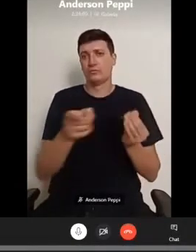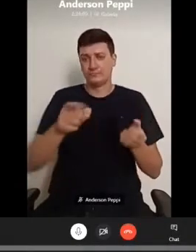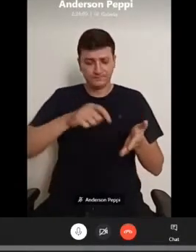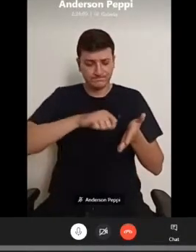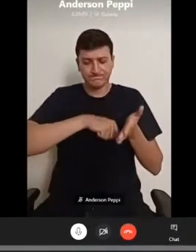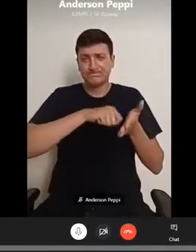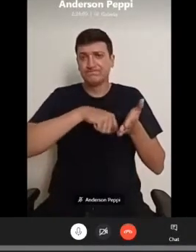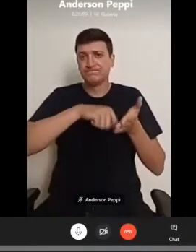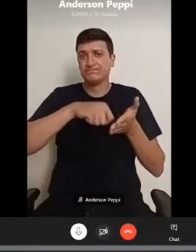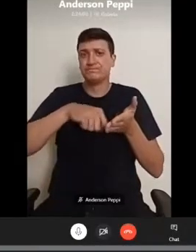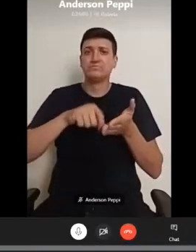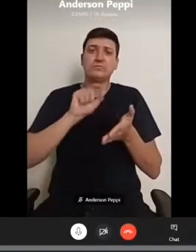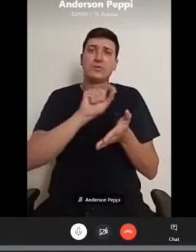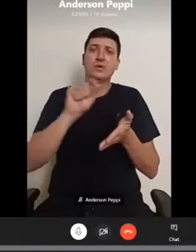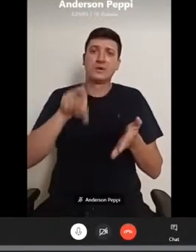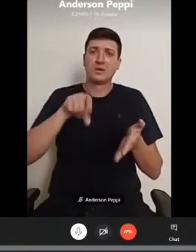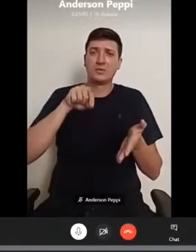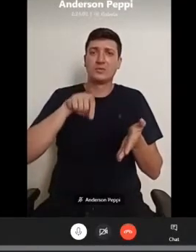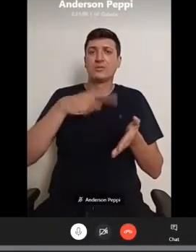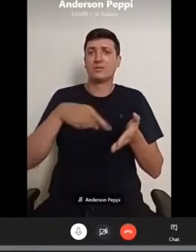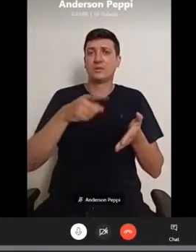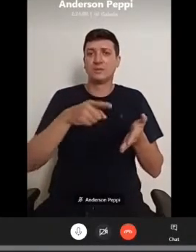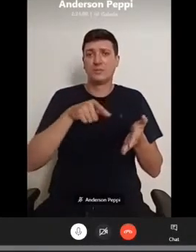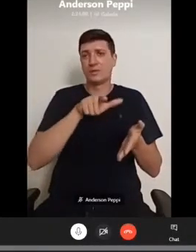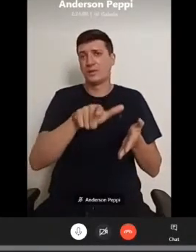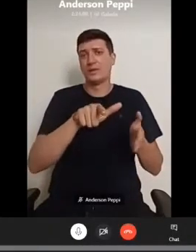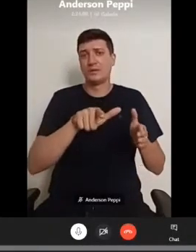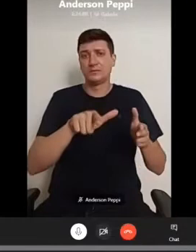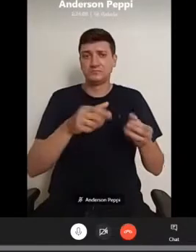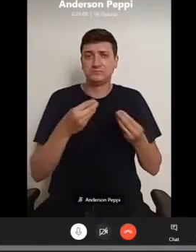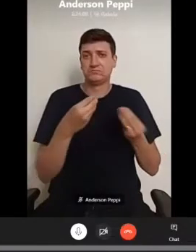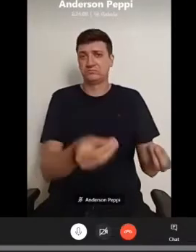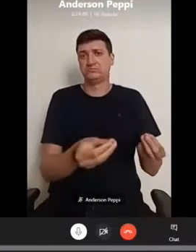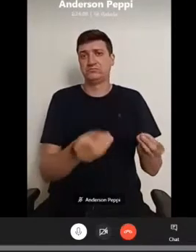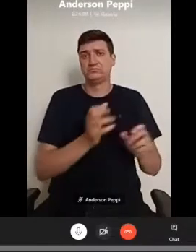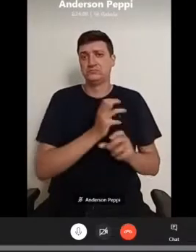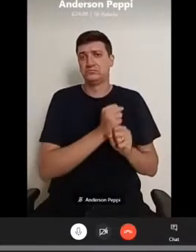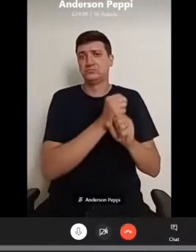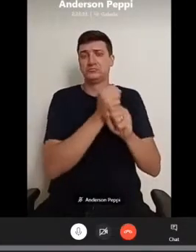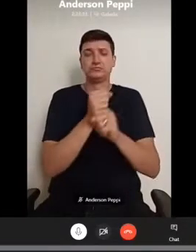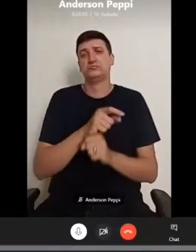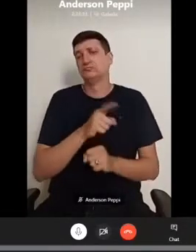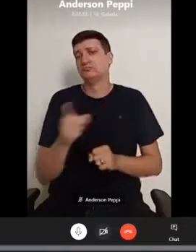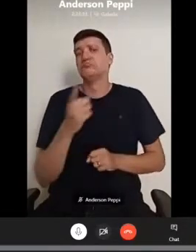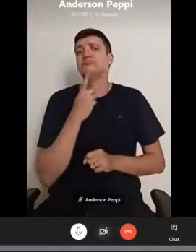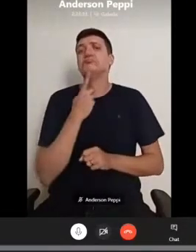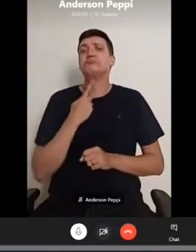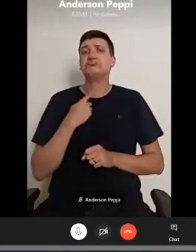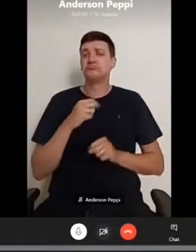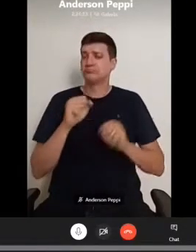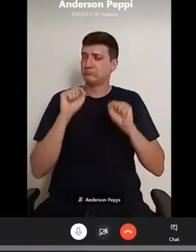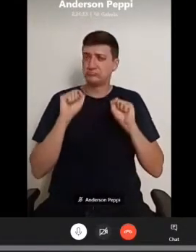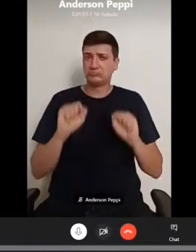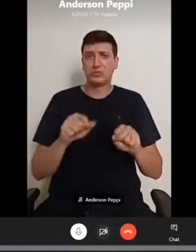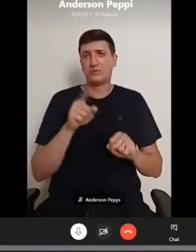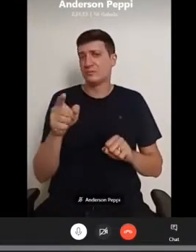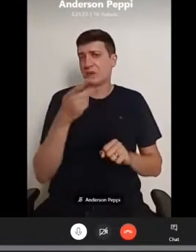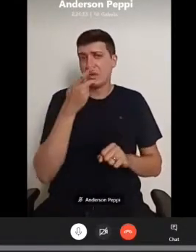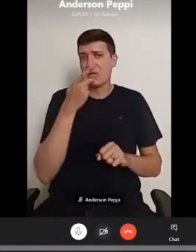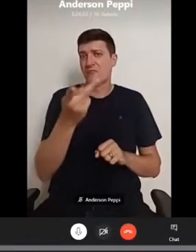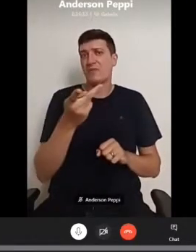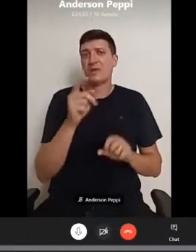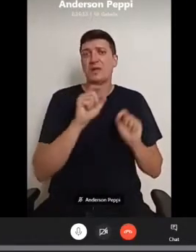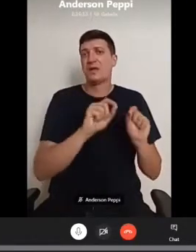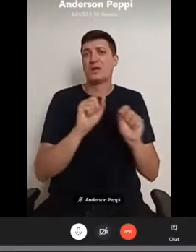entregar o voto na mesa dos trabalhos. Aquele que desejar poderá, em ato contínuo, declarar o voto, utilizando o microfone de